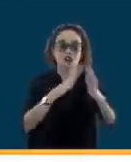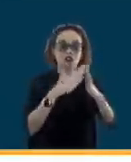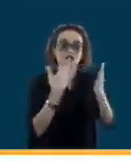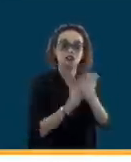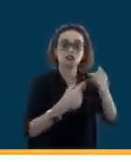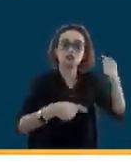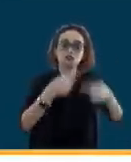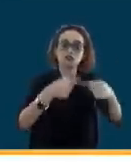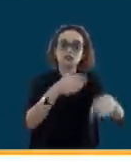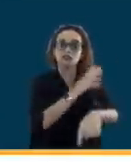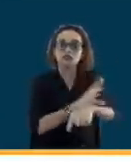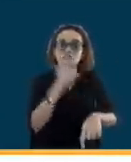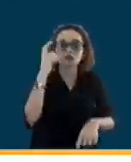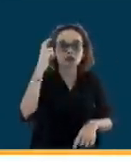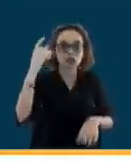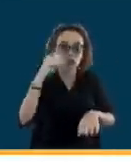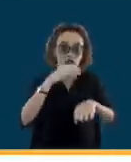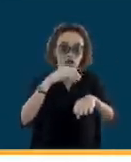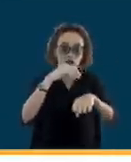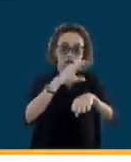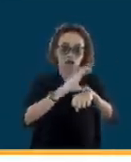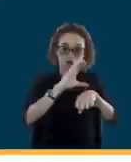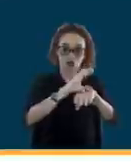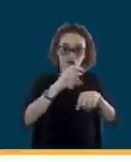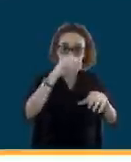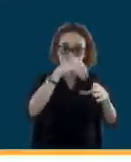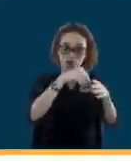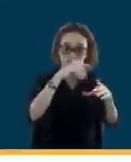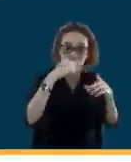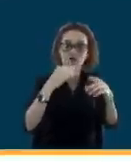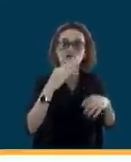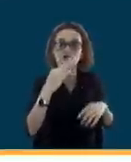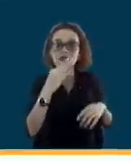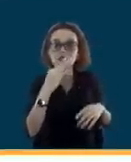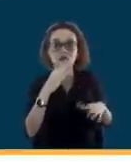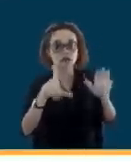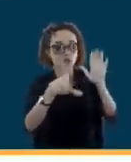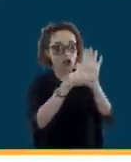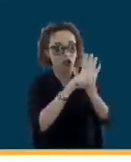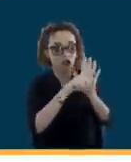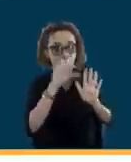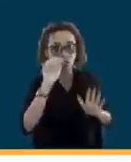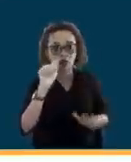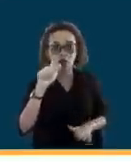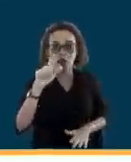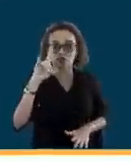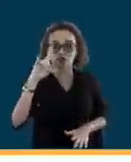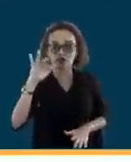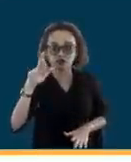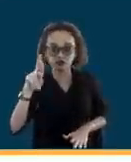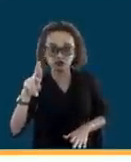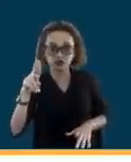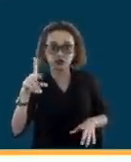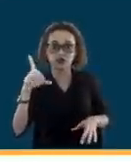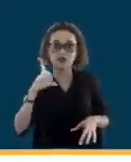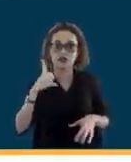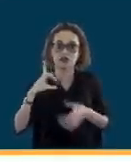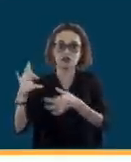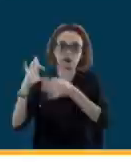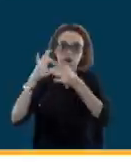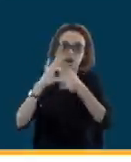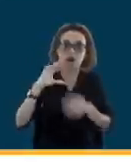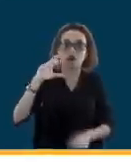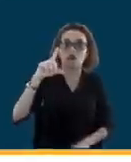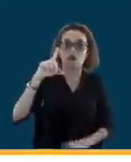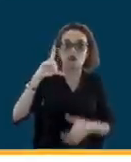e esse curso por dentro da Lei Aldir Blanc tem a parceria da Associação Grãos de Luz, do Ponto de Cultura Grãos de Luz e